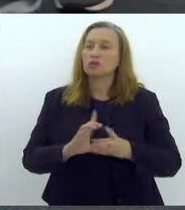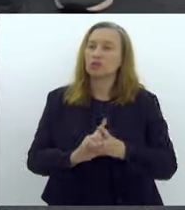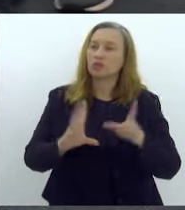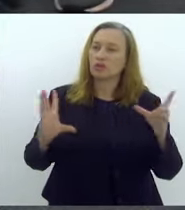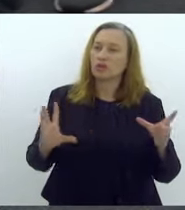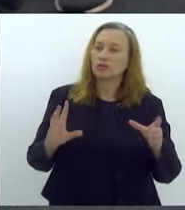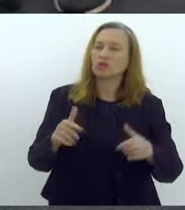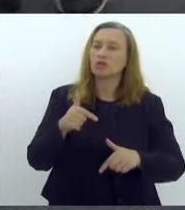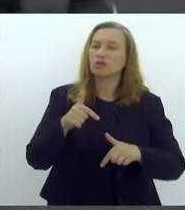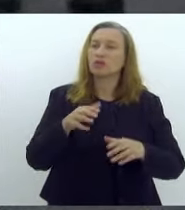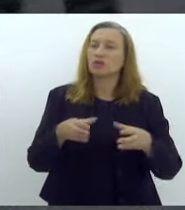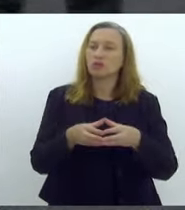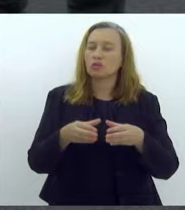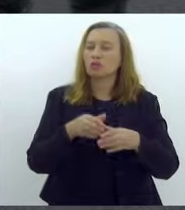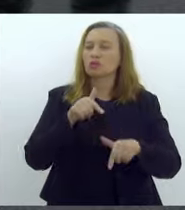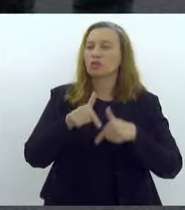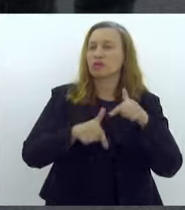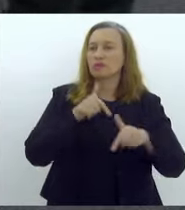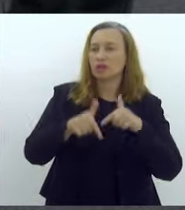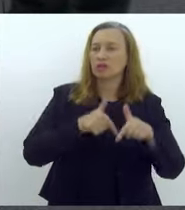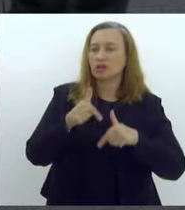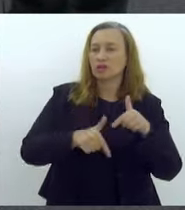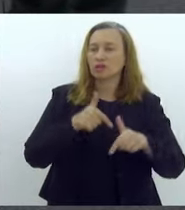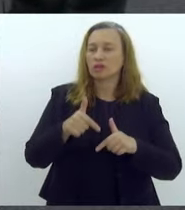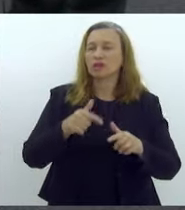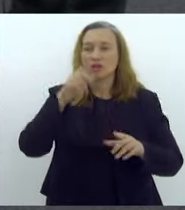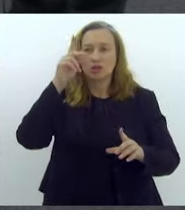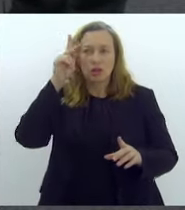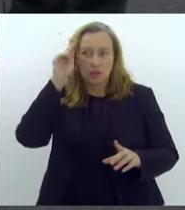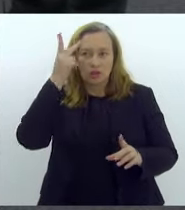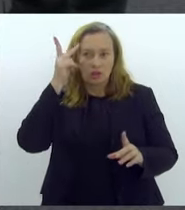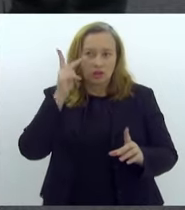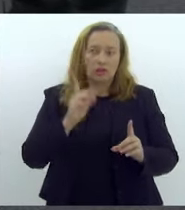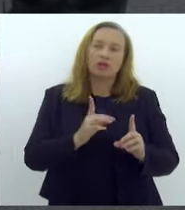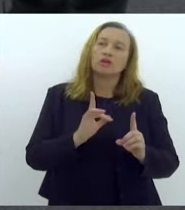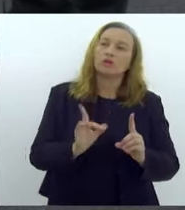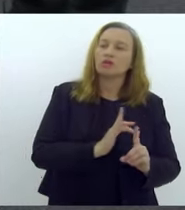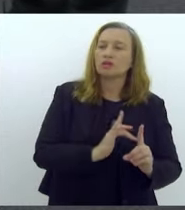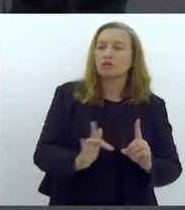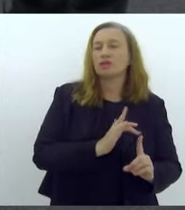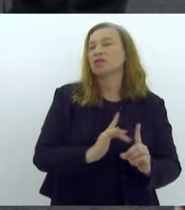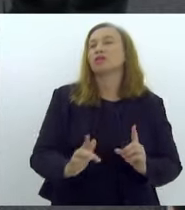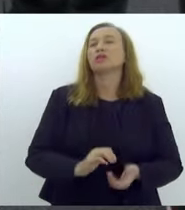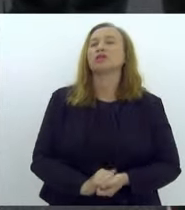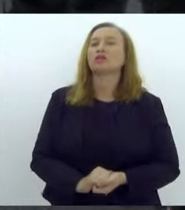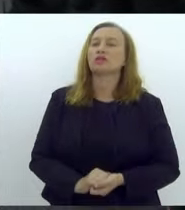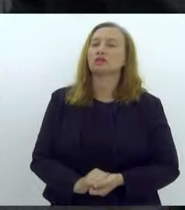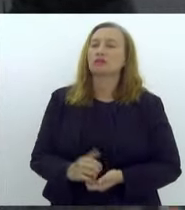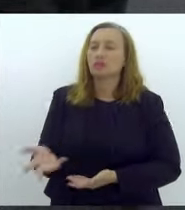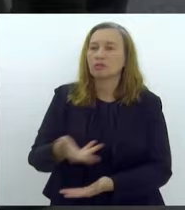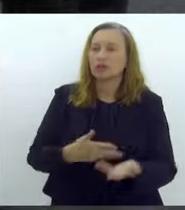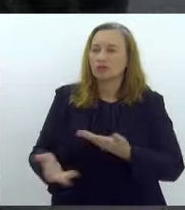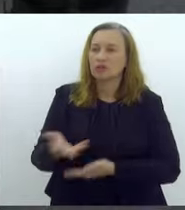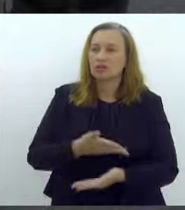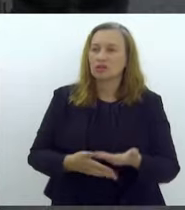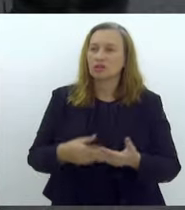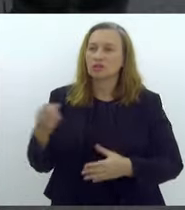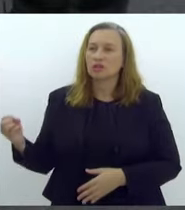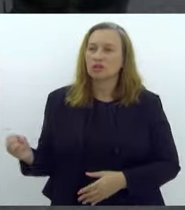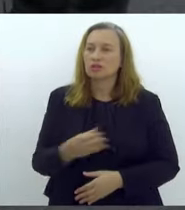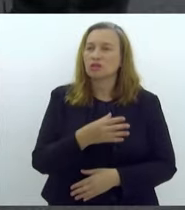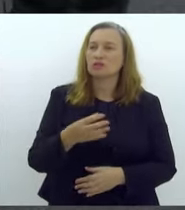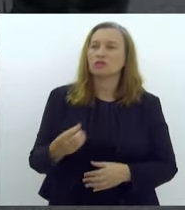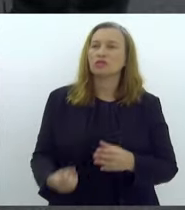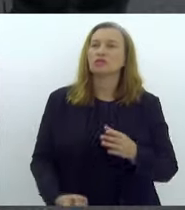a classe trabalhadora e populações historicamente vulnerabilizadas pudessem ter direito a partilhar dos frutos desta nova